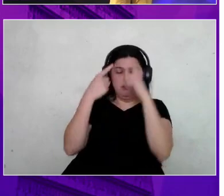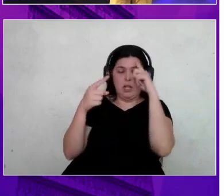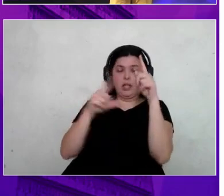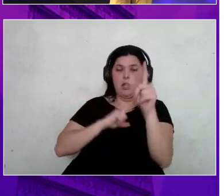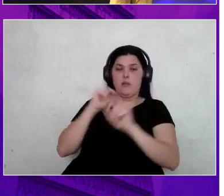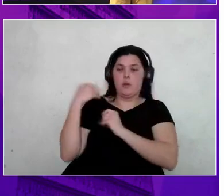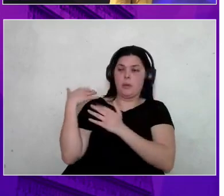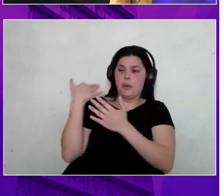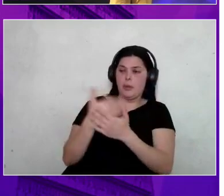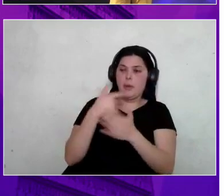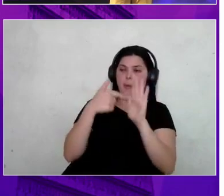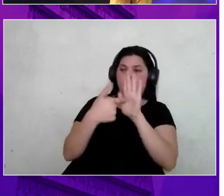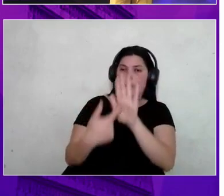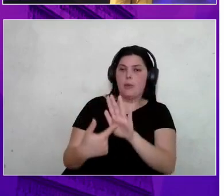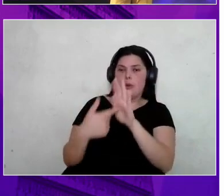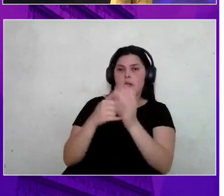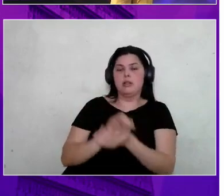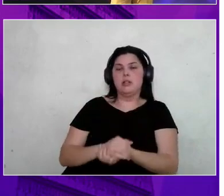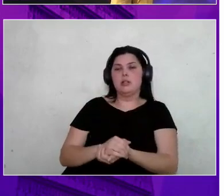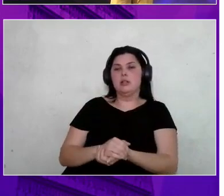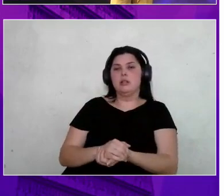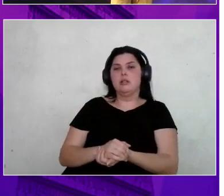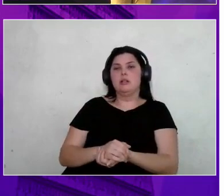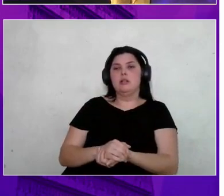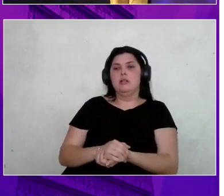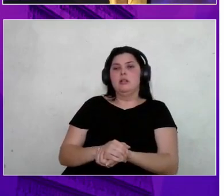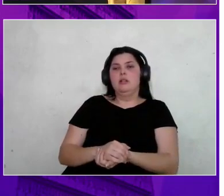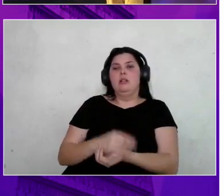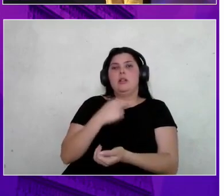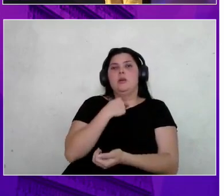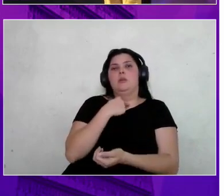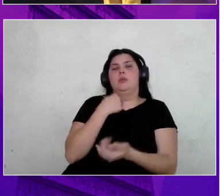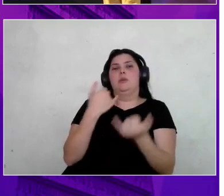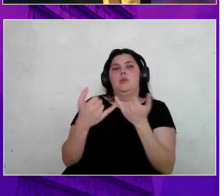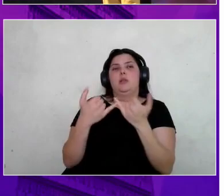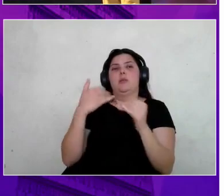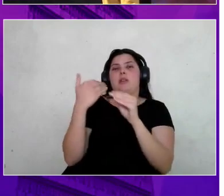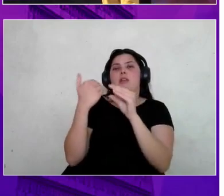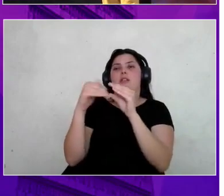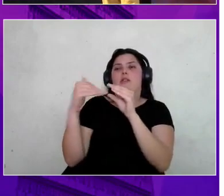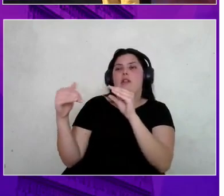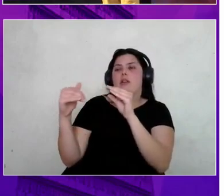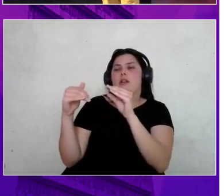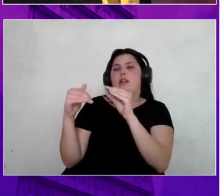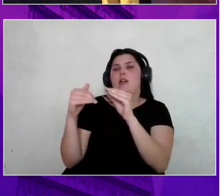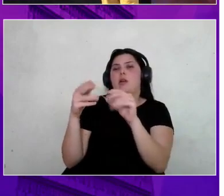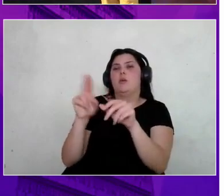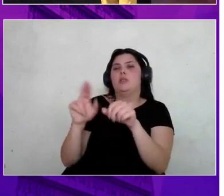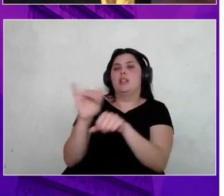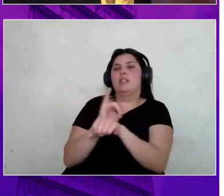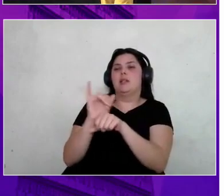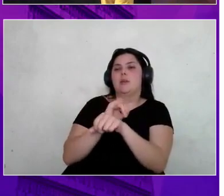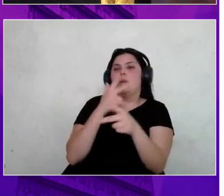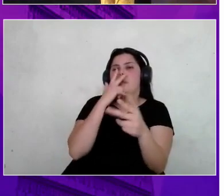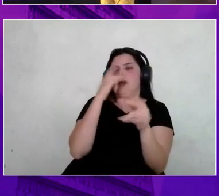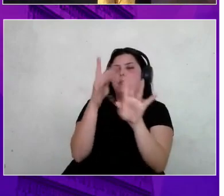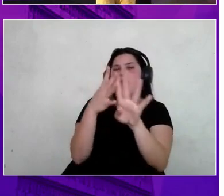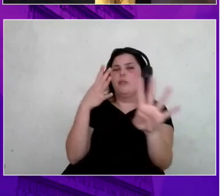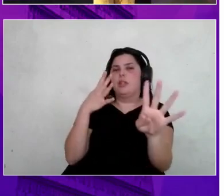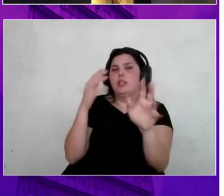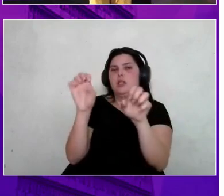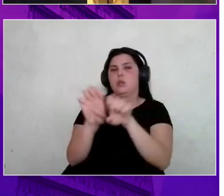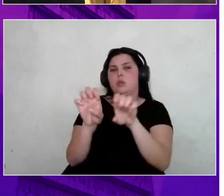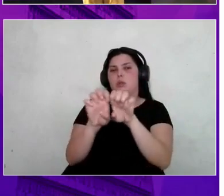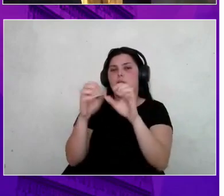mostra que a gente não poderia usar as mesmas filas, a mesma estrutura para fazer o envio e o